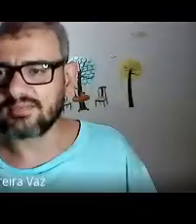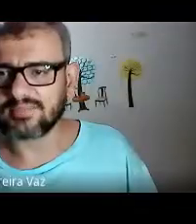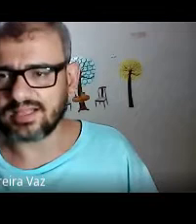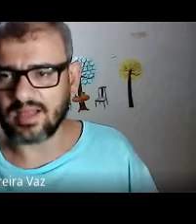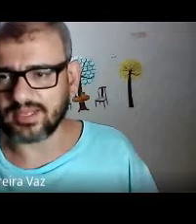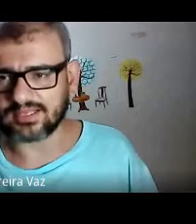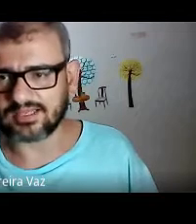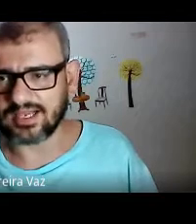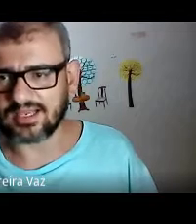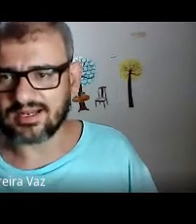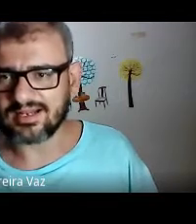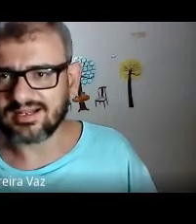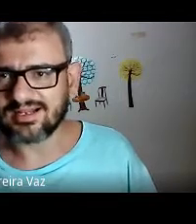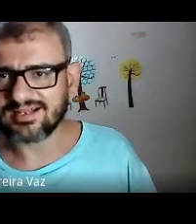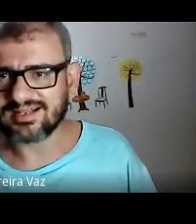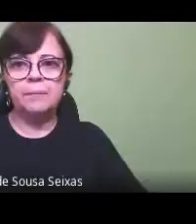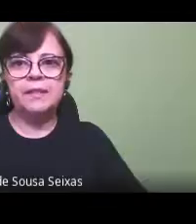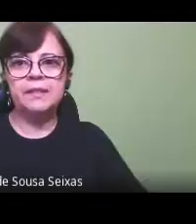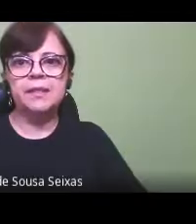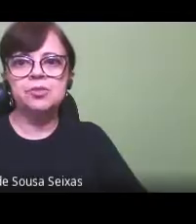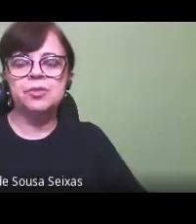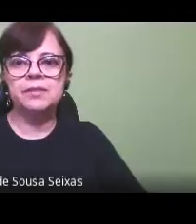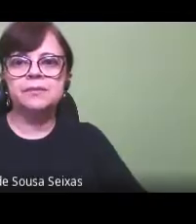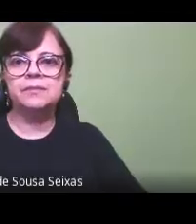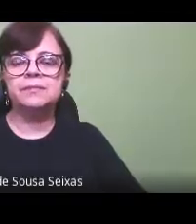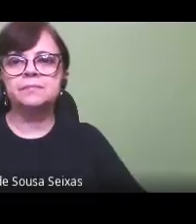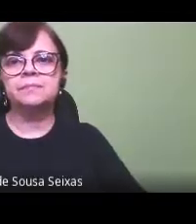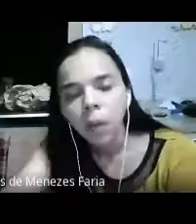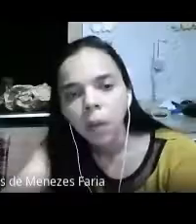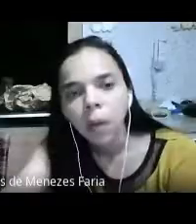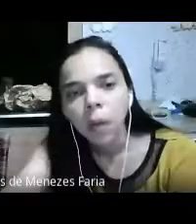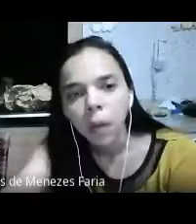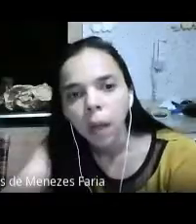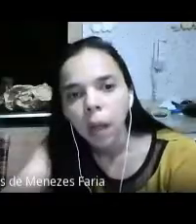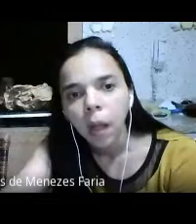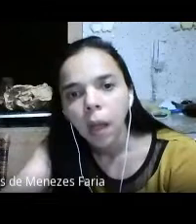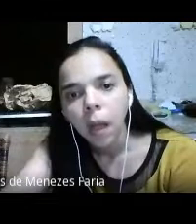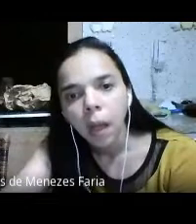Joana, dá para entender? Dá para entender, Joana?